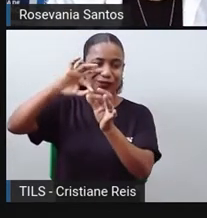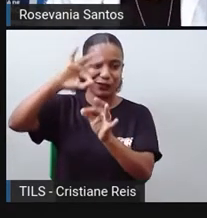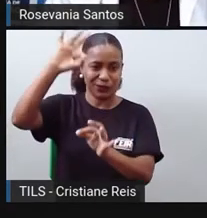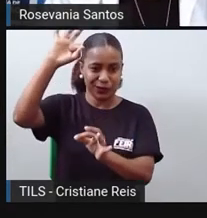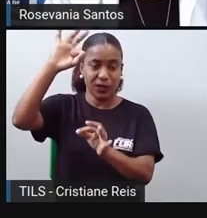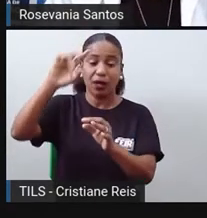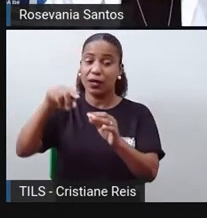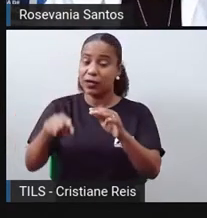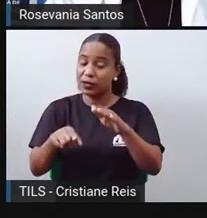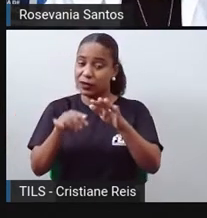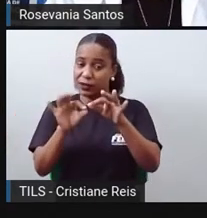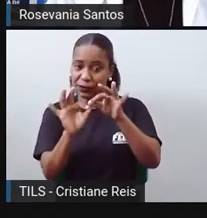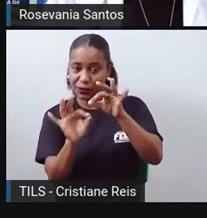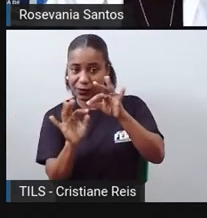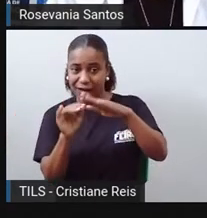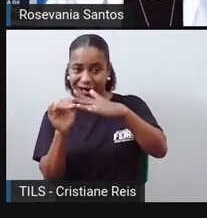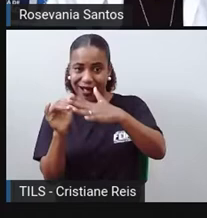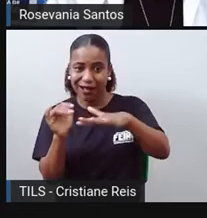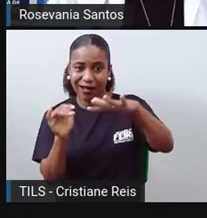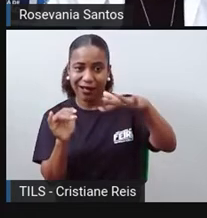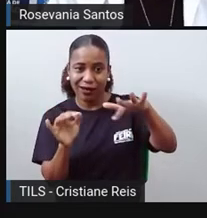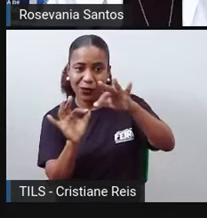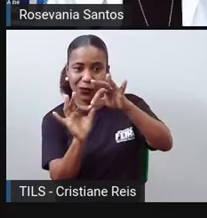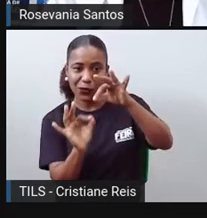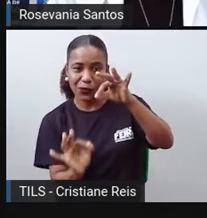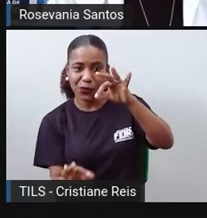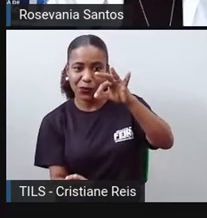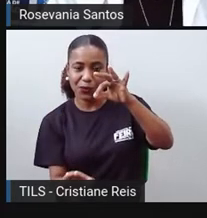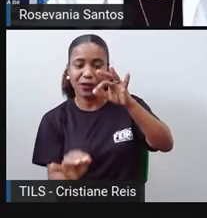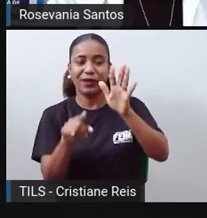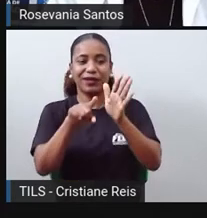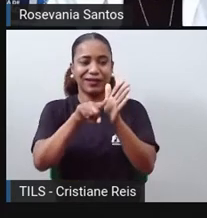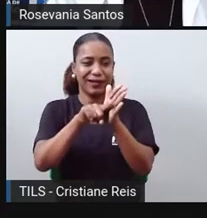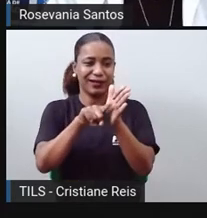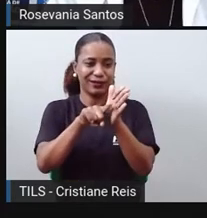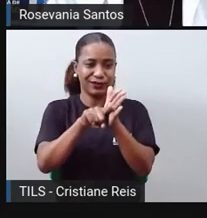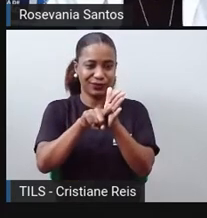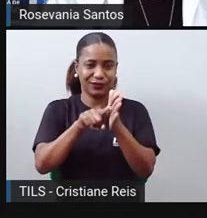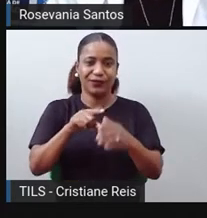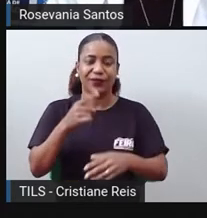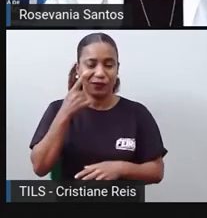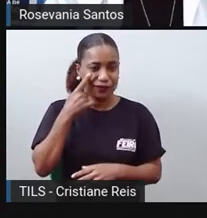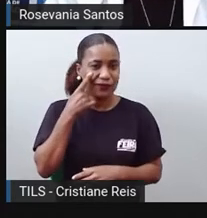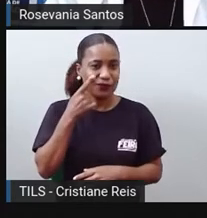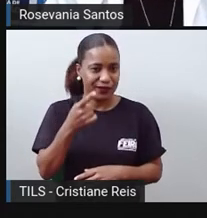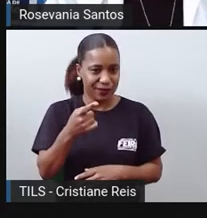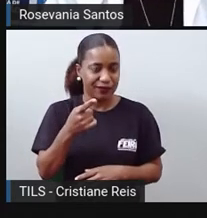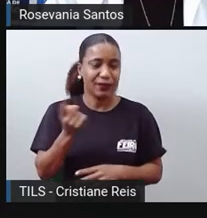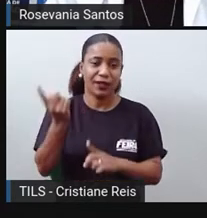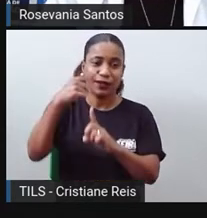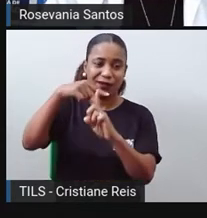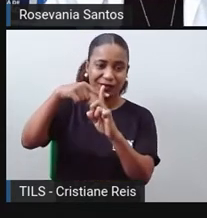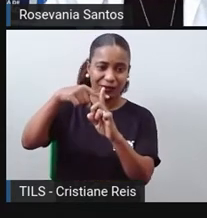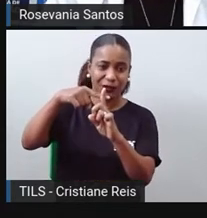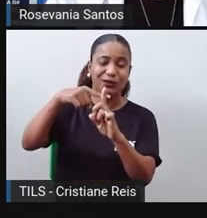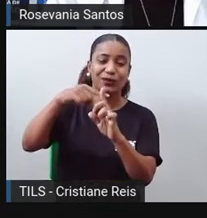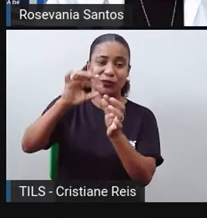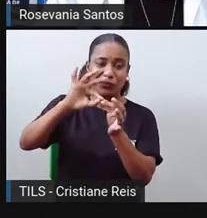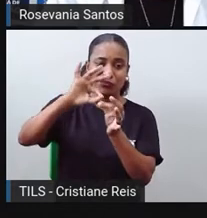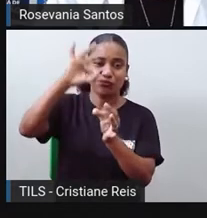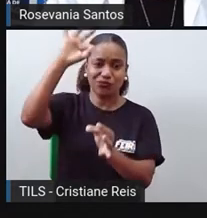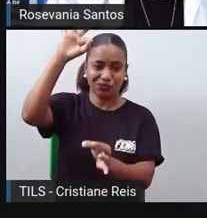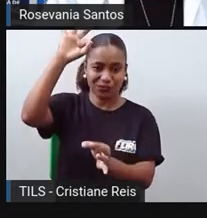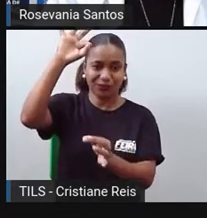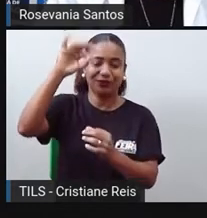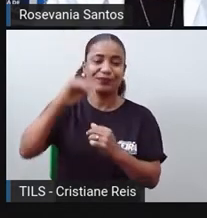negativa. Então, você percebe aqui no mapa que as altitudes são positivas, que a gente não tem, né, abaixo, e elas vão predominar aqui,